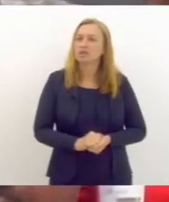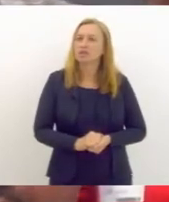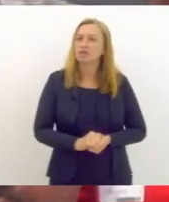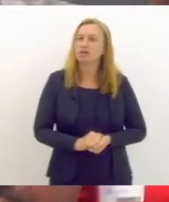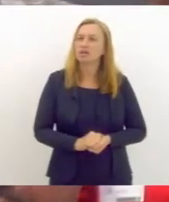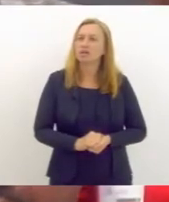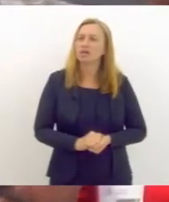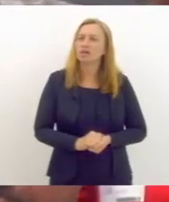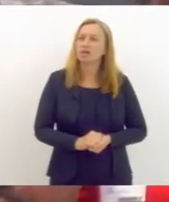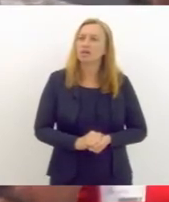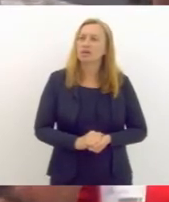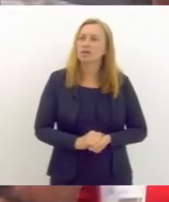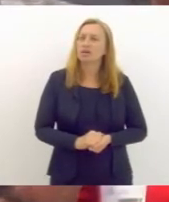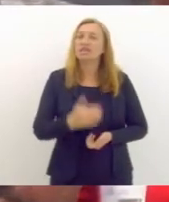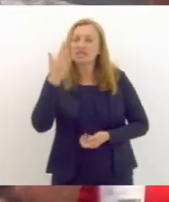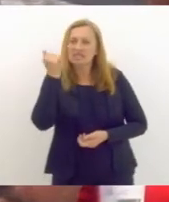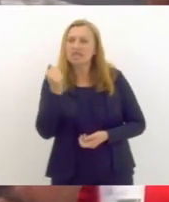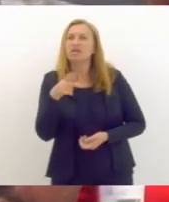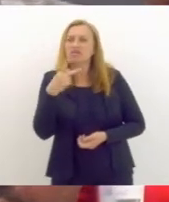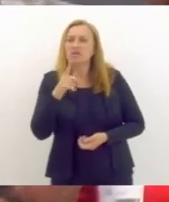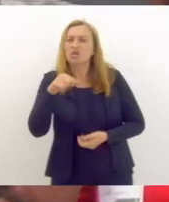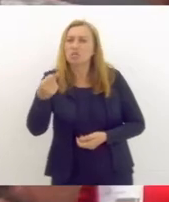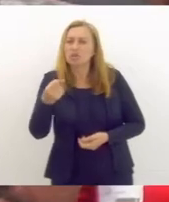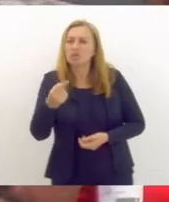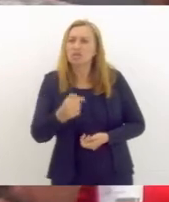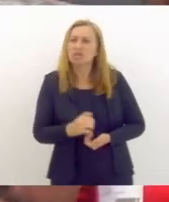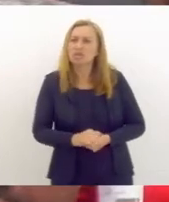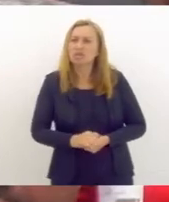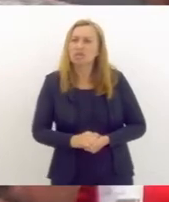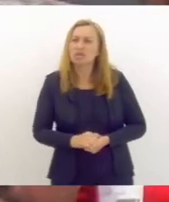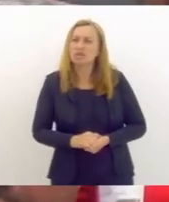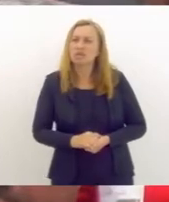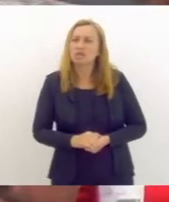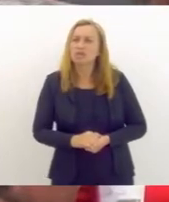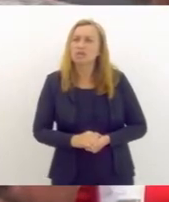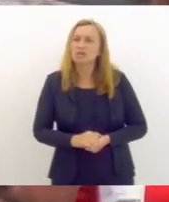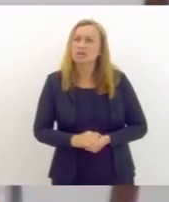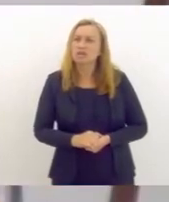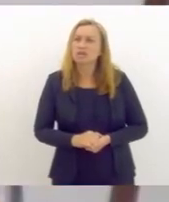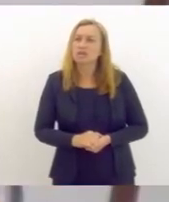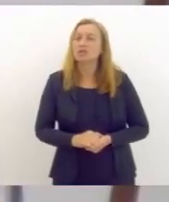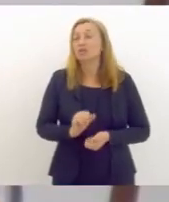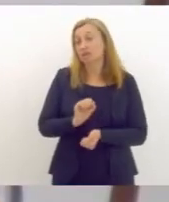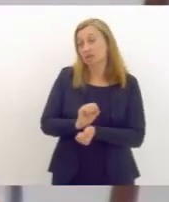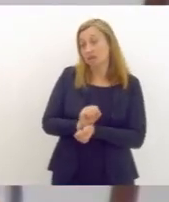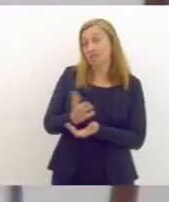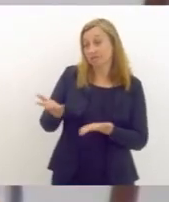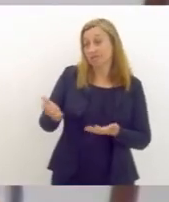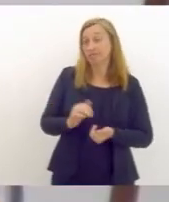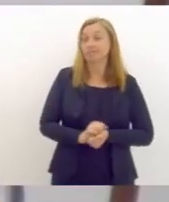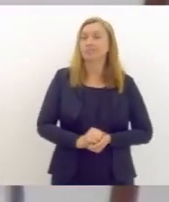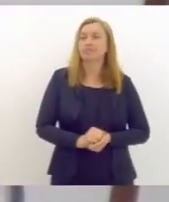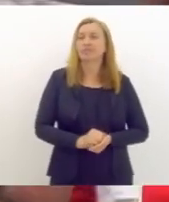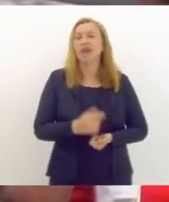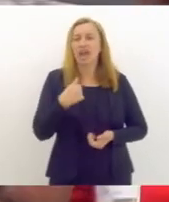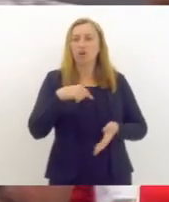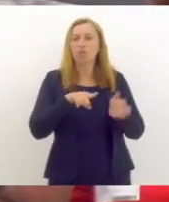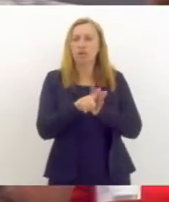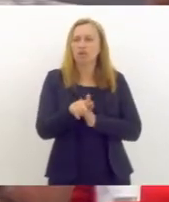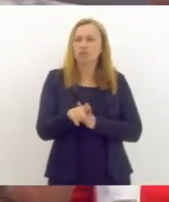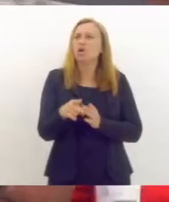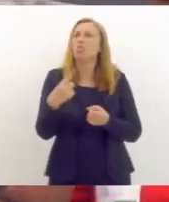conseguimos sabe o que que o Bruno Dube falou preciso que me provoque é isso precisa falar não sei eu te pergunto